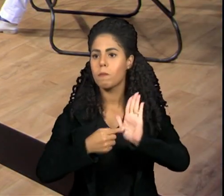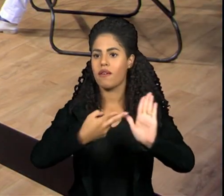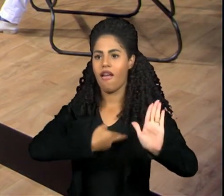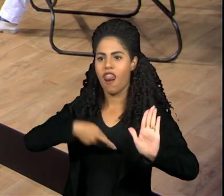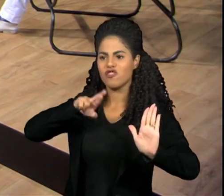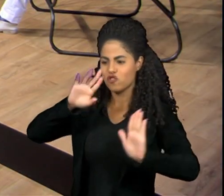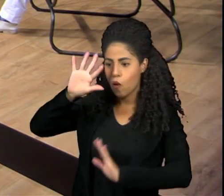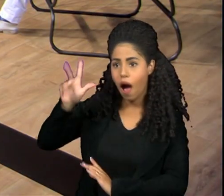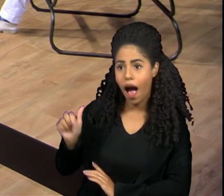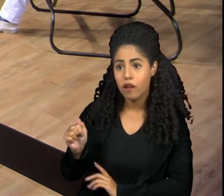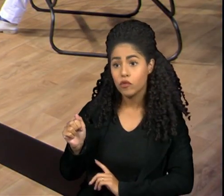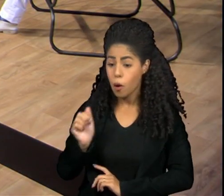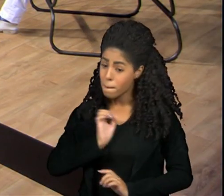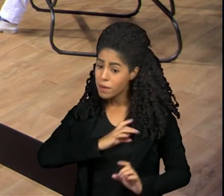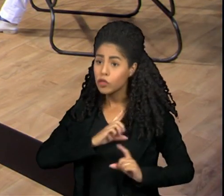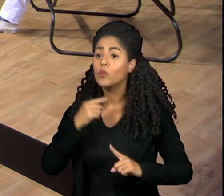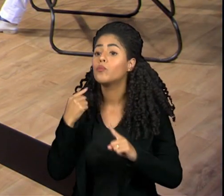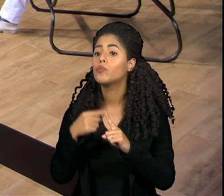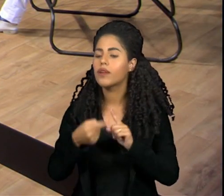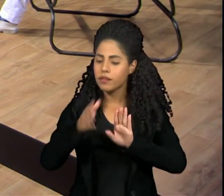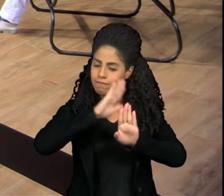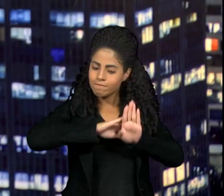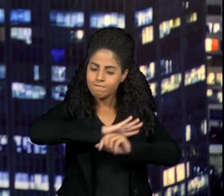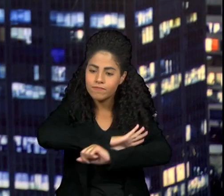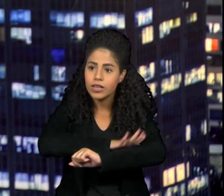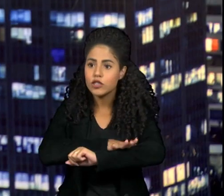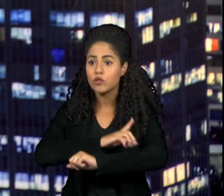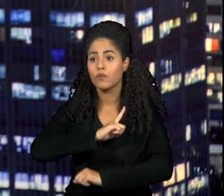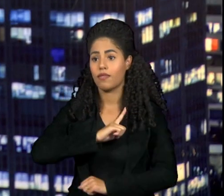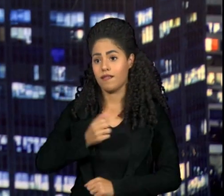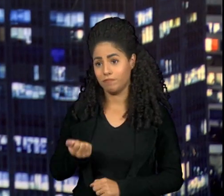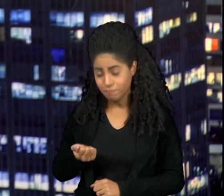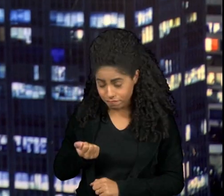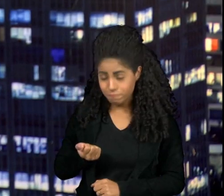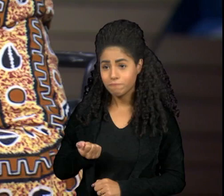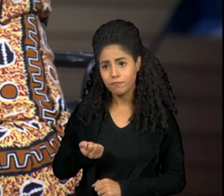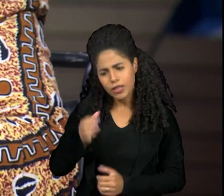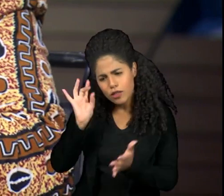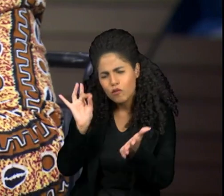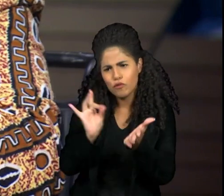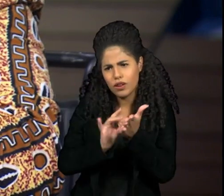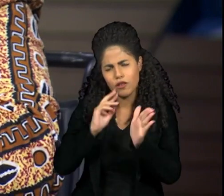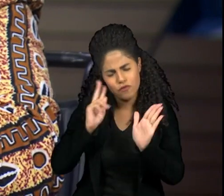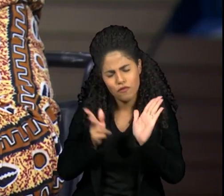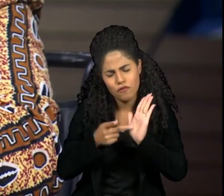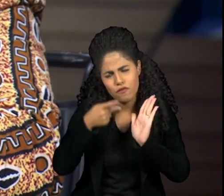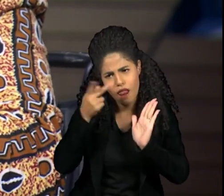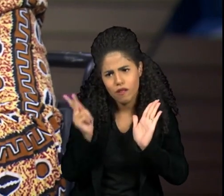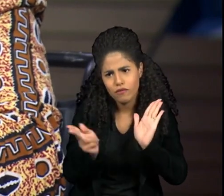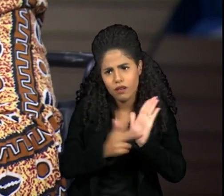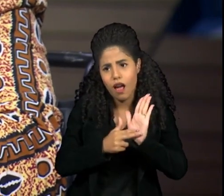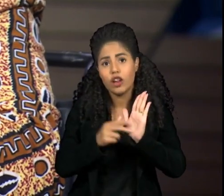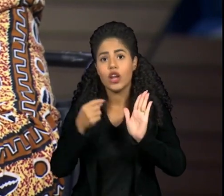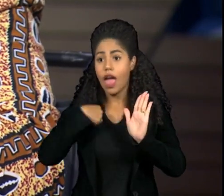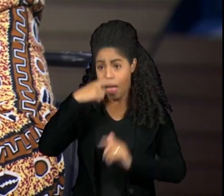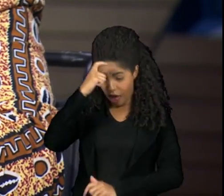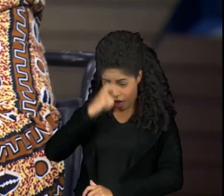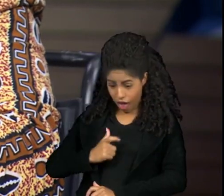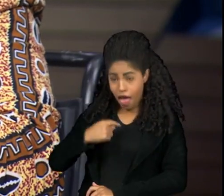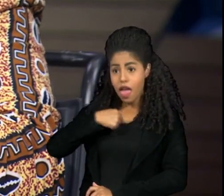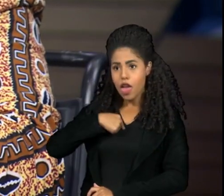religiosidade. Isso é sobre racismo religioso. Eu vou falar a verdade para você. Eu assumo